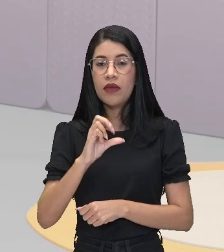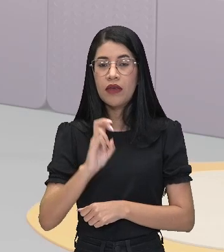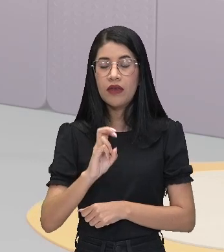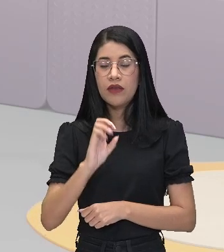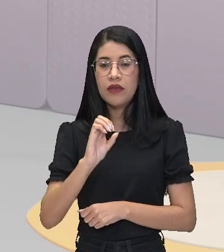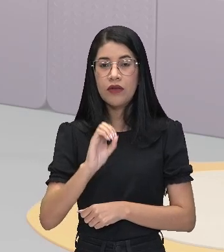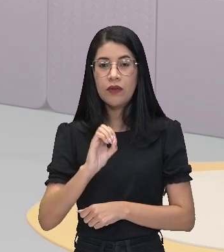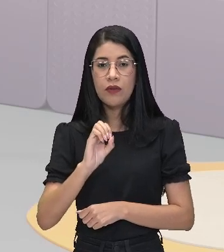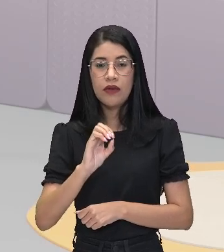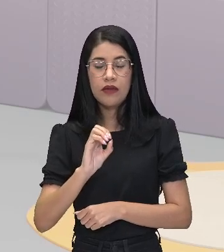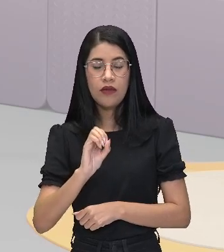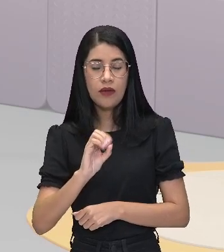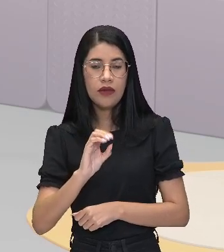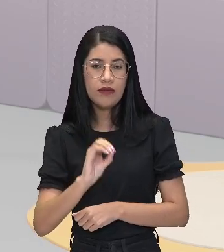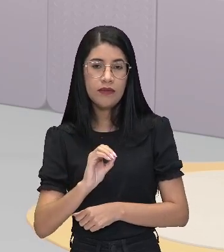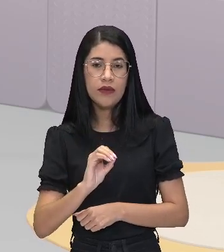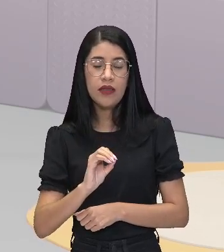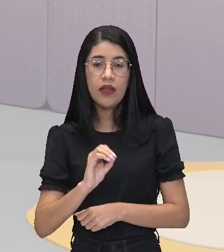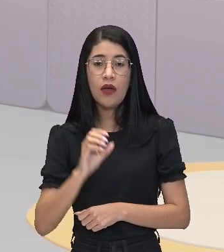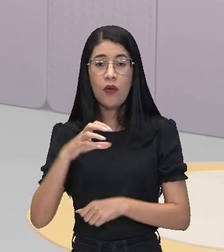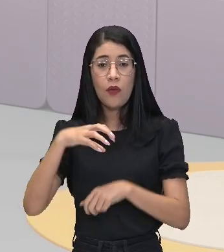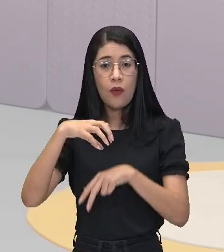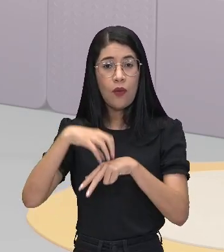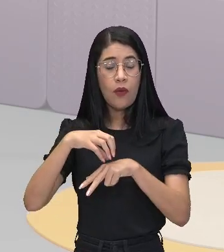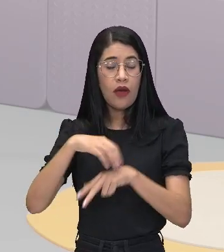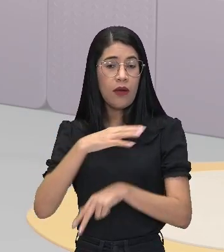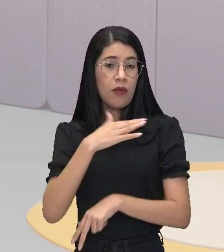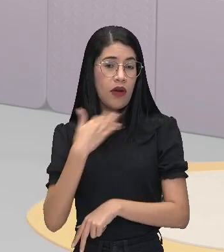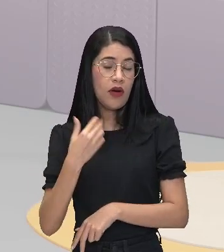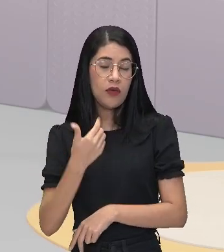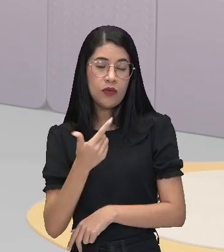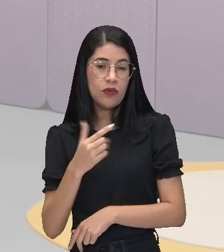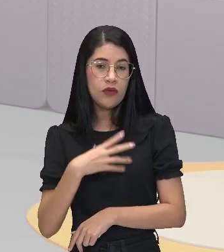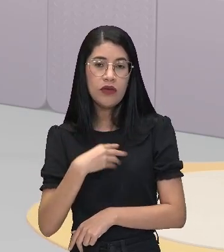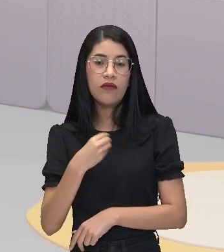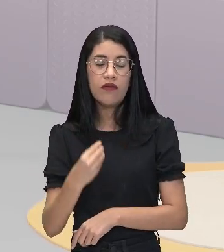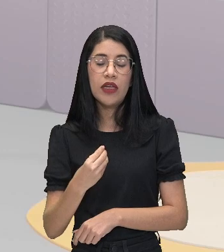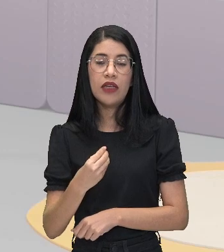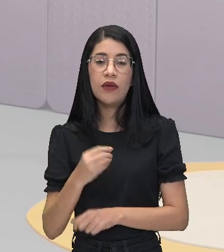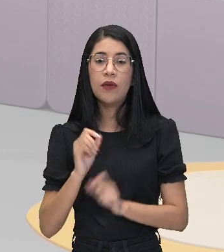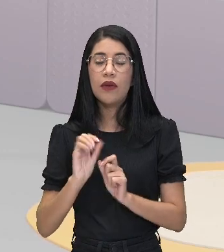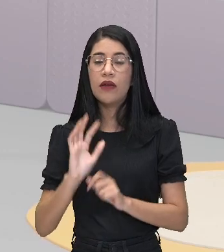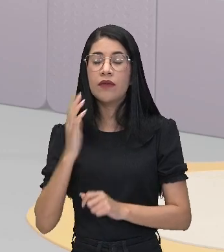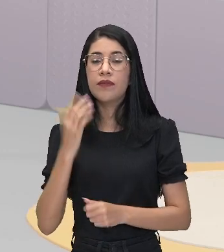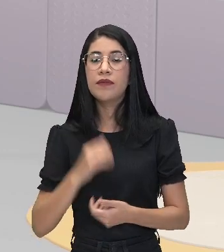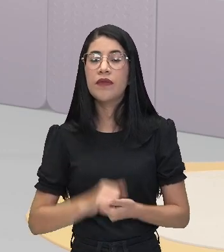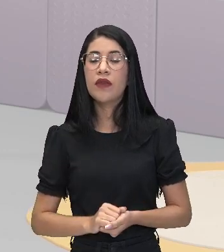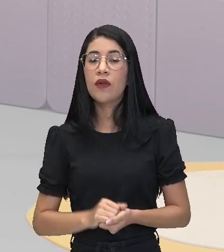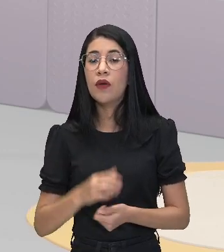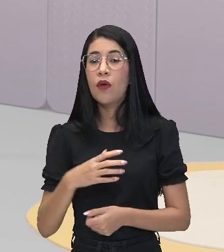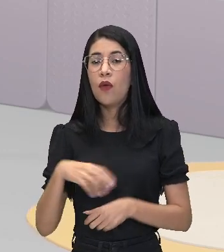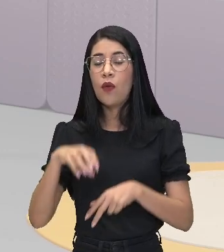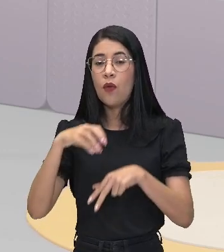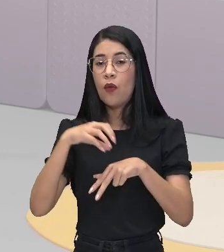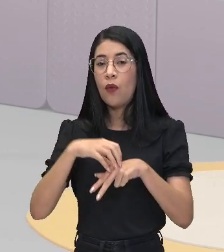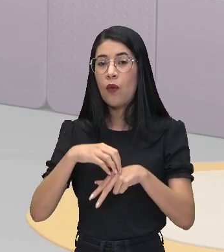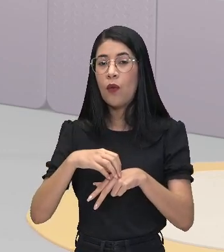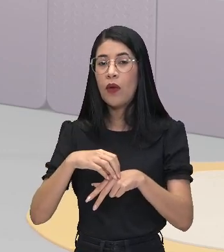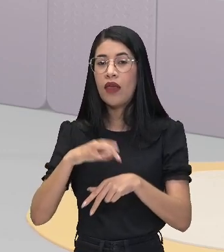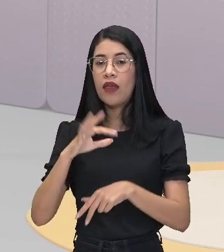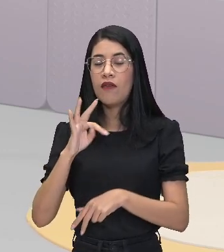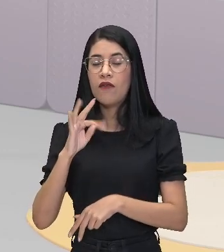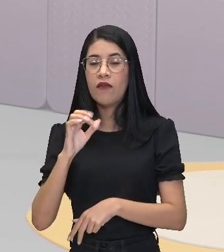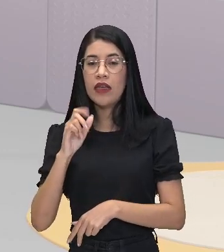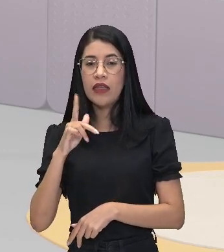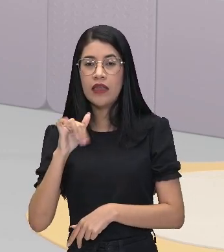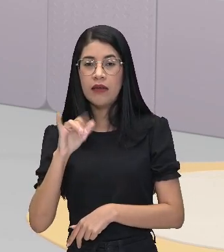1580, o rei de Portugal morreu, não deixou herdeiros, então o rei Filipe II acabou ele mesmo